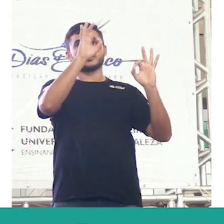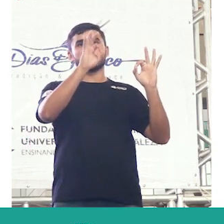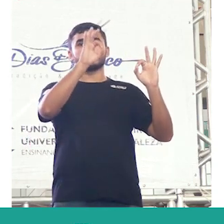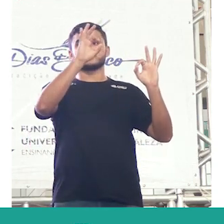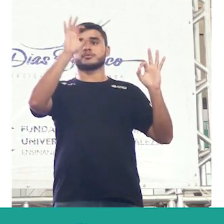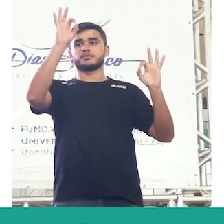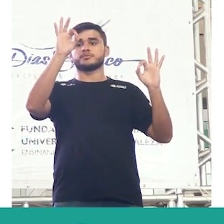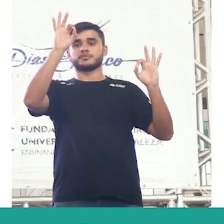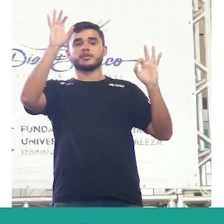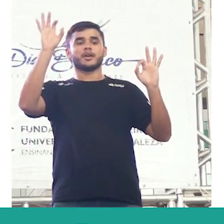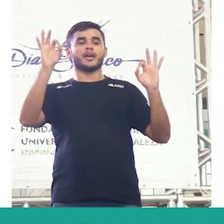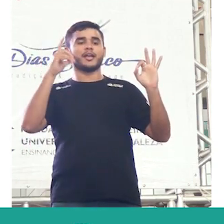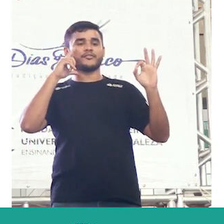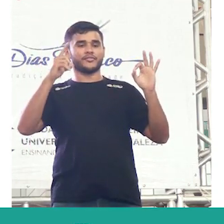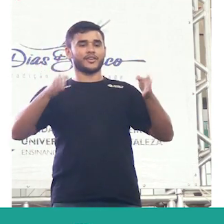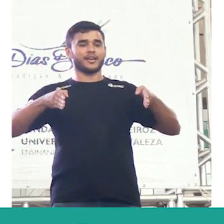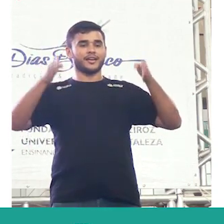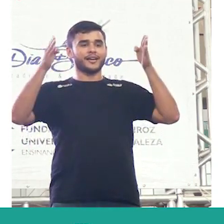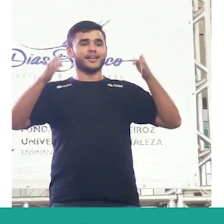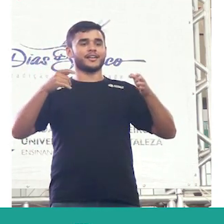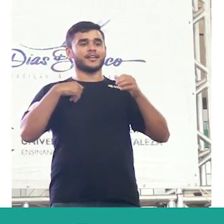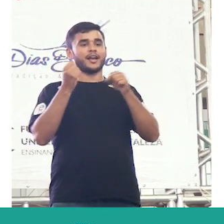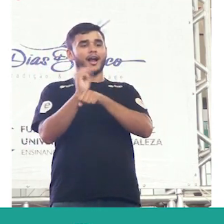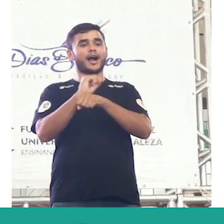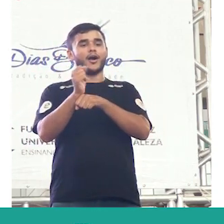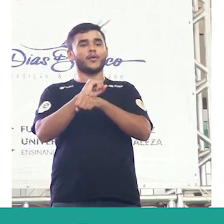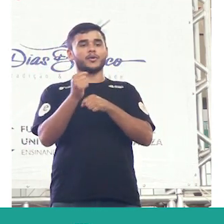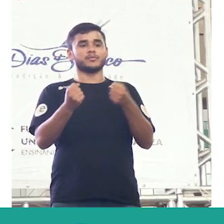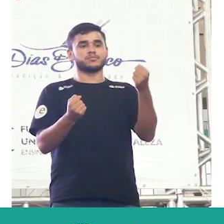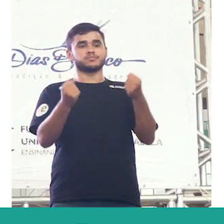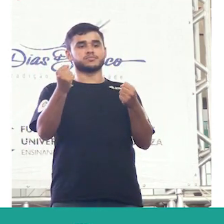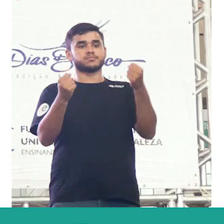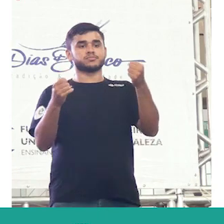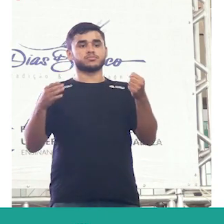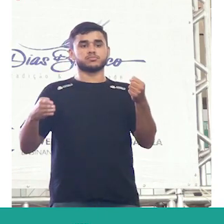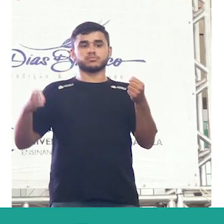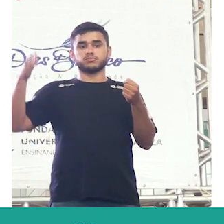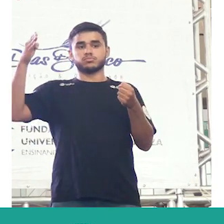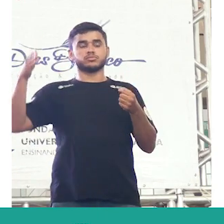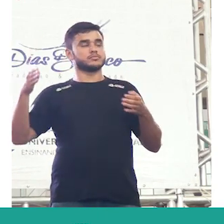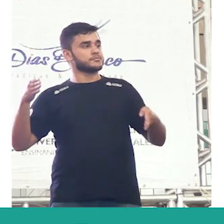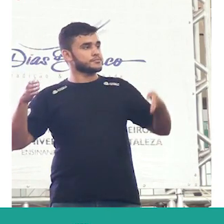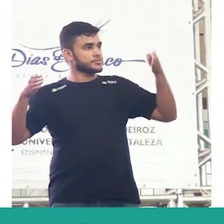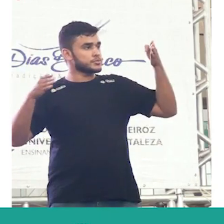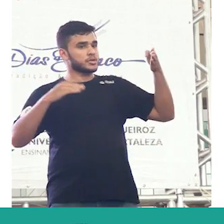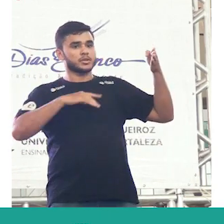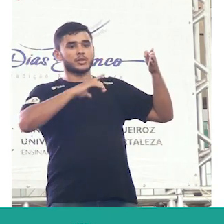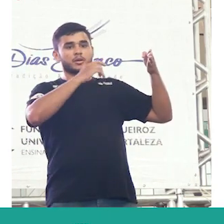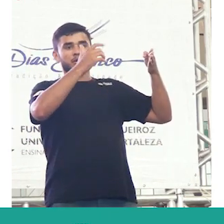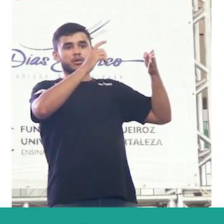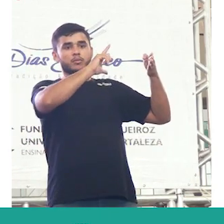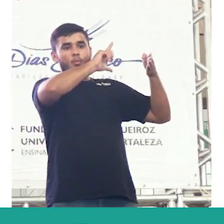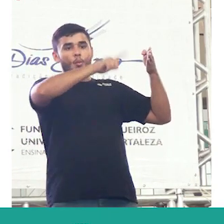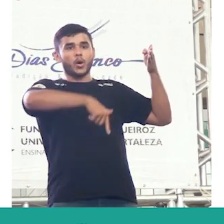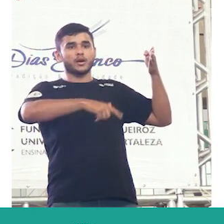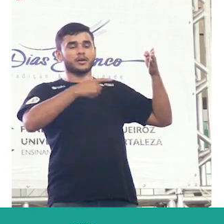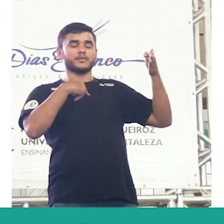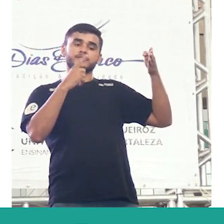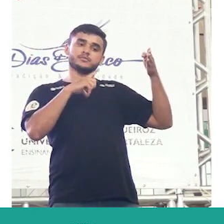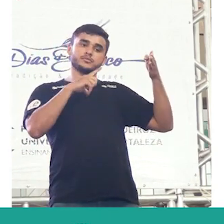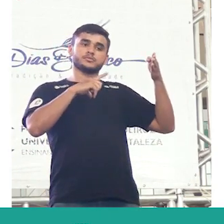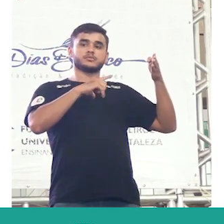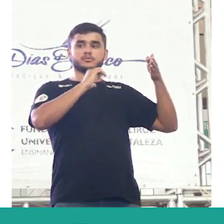de porcentagem de fumê no vidro do carro ou não? Alguém já ouviu falar de porcentagem de fumê no vidro do